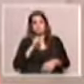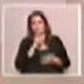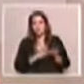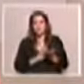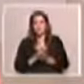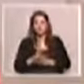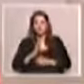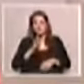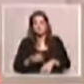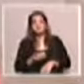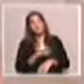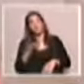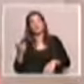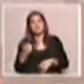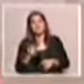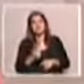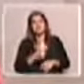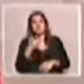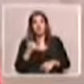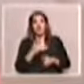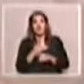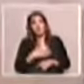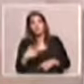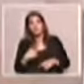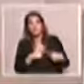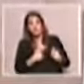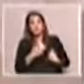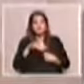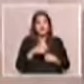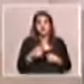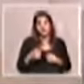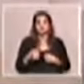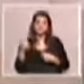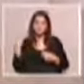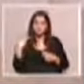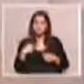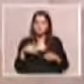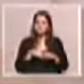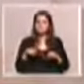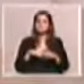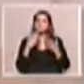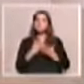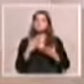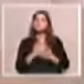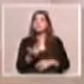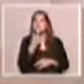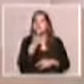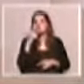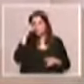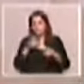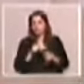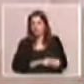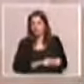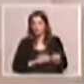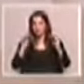para partilhar, já que vou na leva do se faz bem ao coração ou não. Há uns tempos participei num estudo de um medicamento para baixar o colesterol,